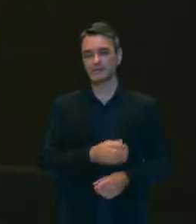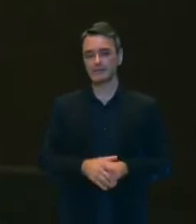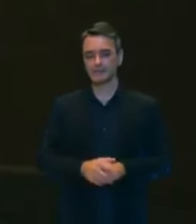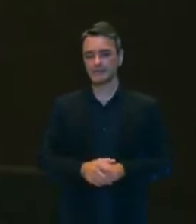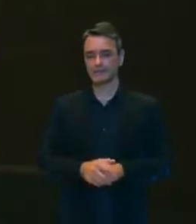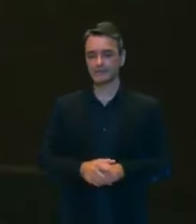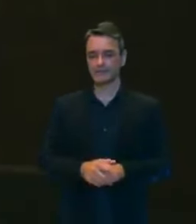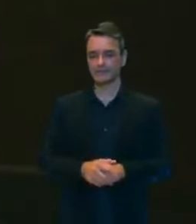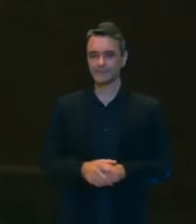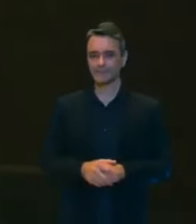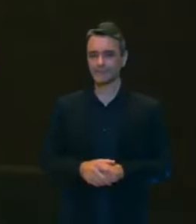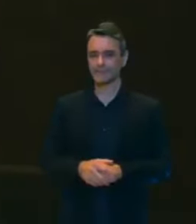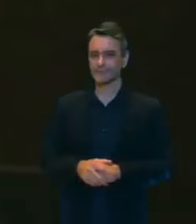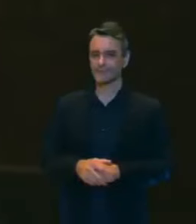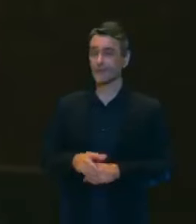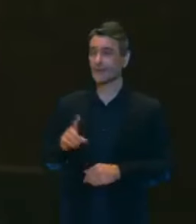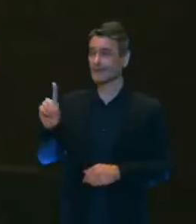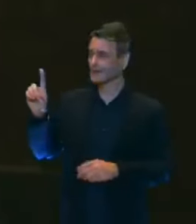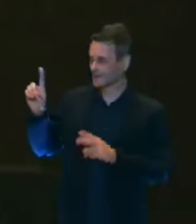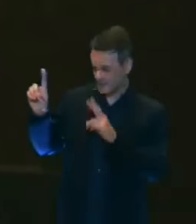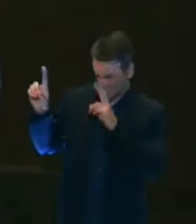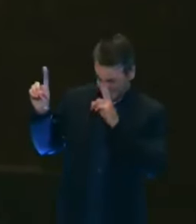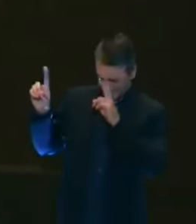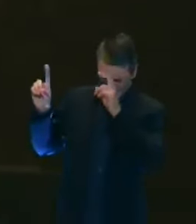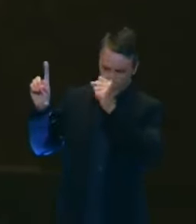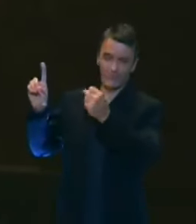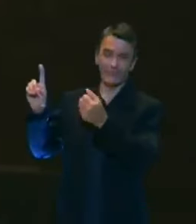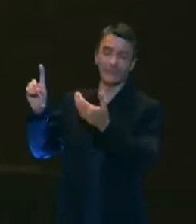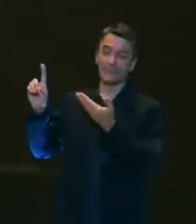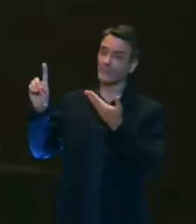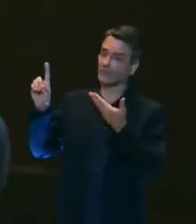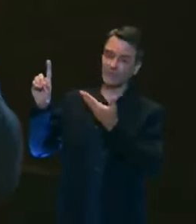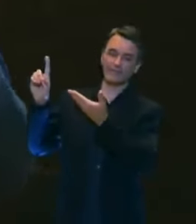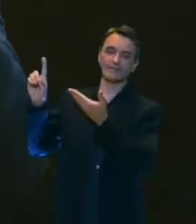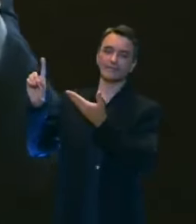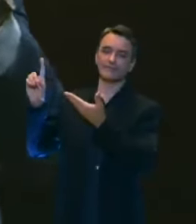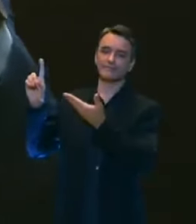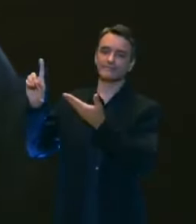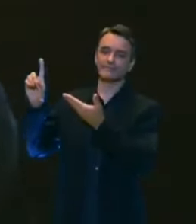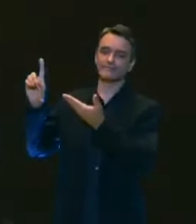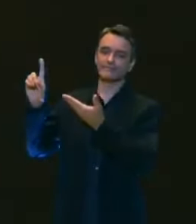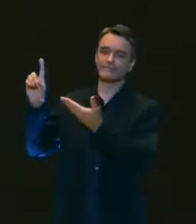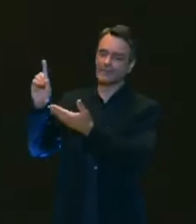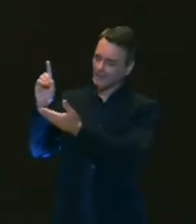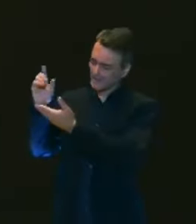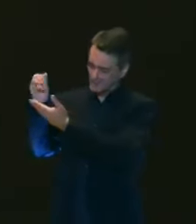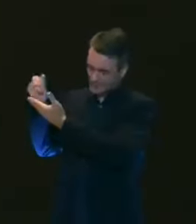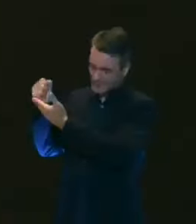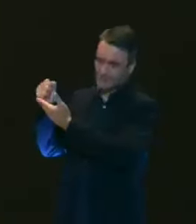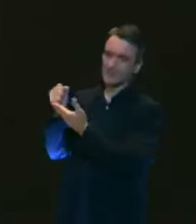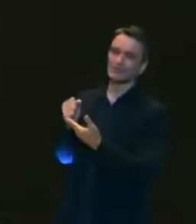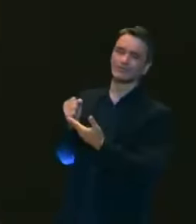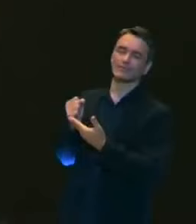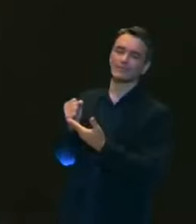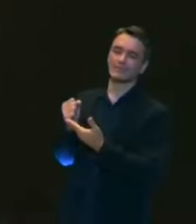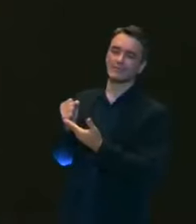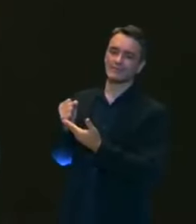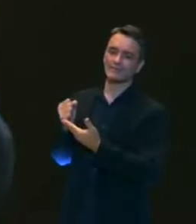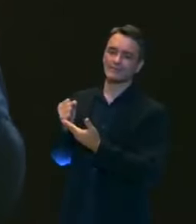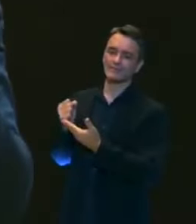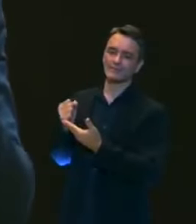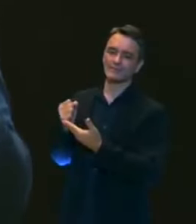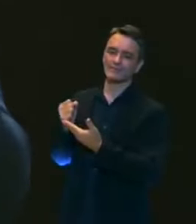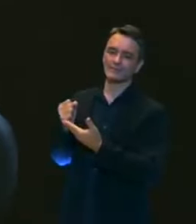O braço forte de Deus nos recompensa, julga